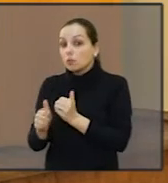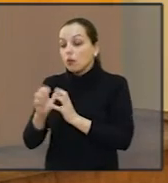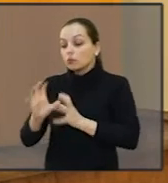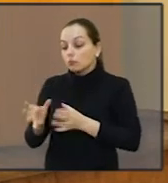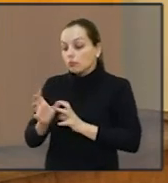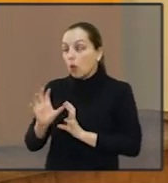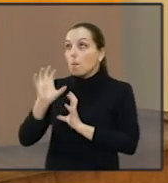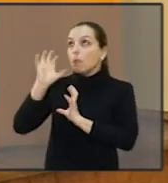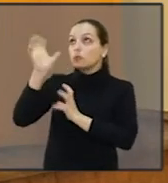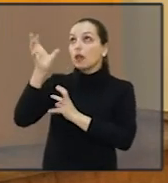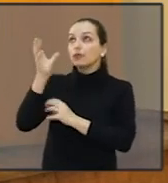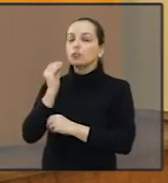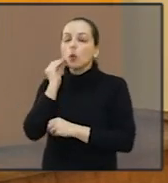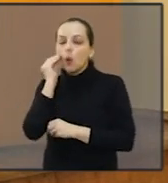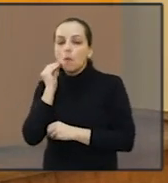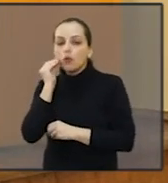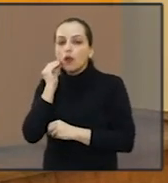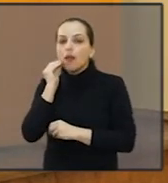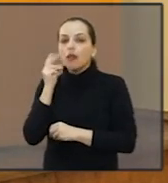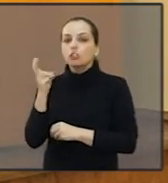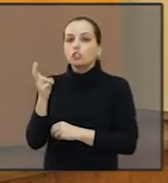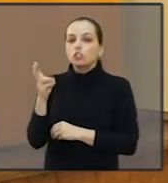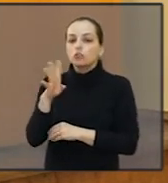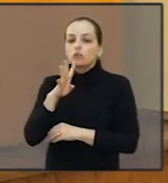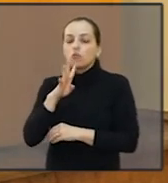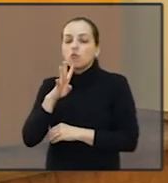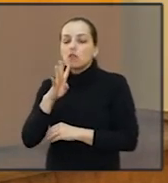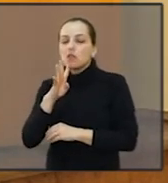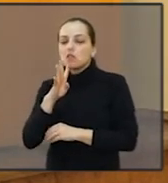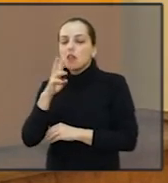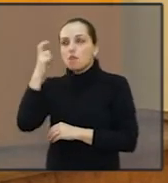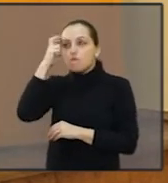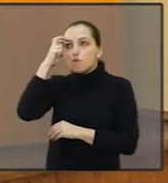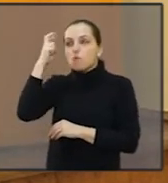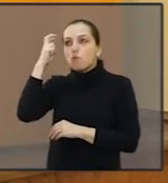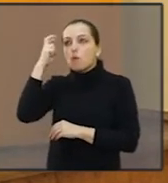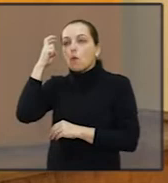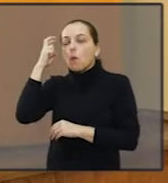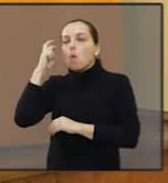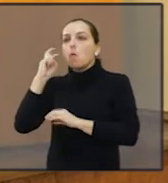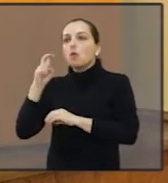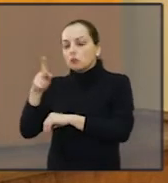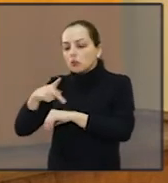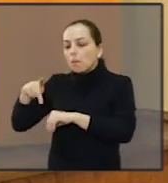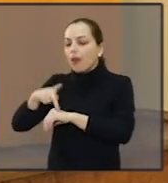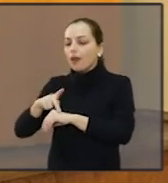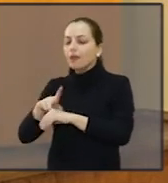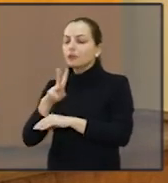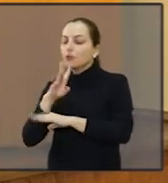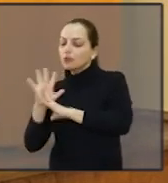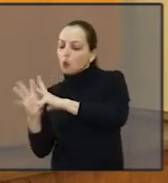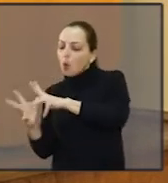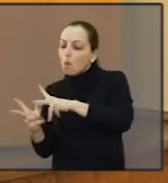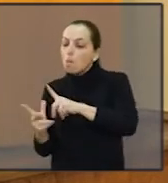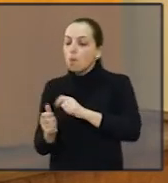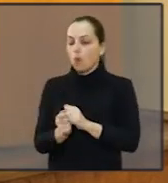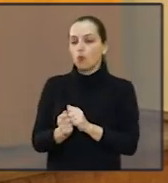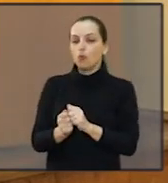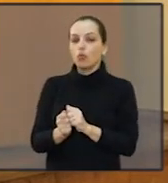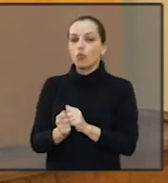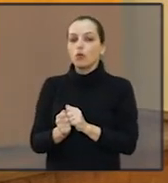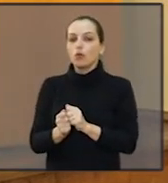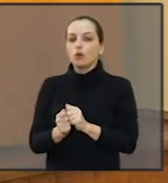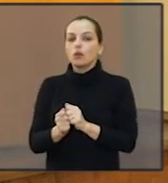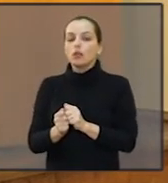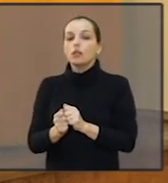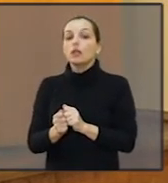o esporte, o basquete me deu essa oportunidade de conhecer outras culturas, de morar em outro país, de conhecer o mundo todo, né?